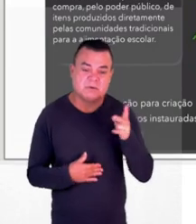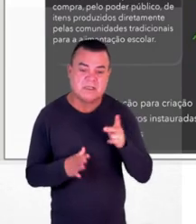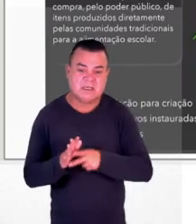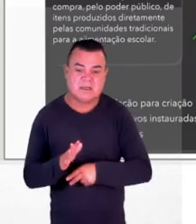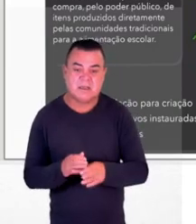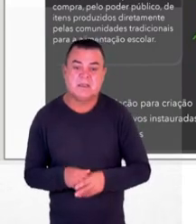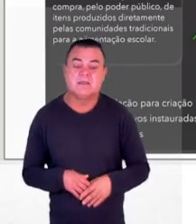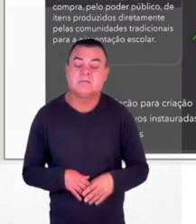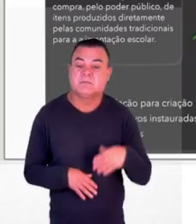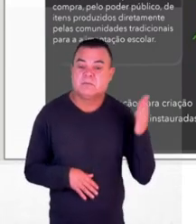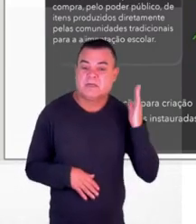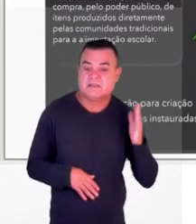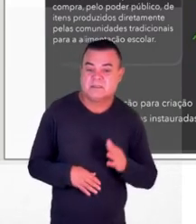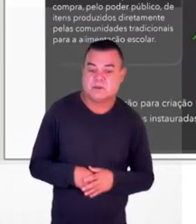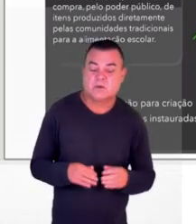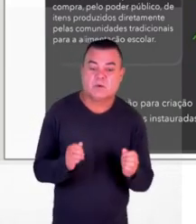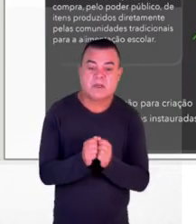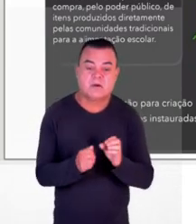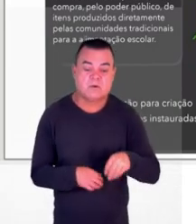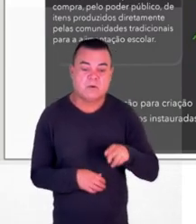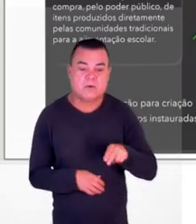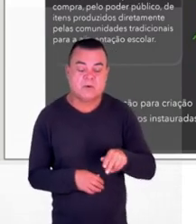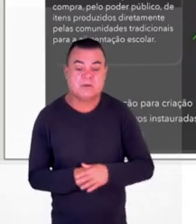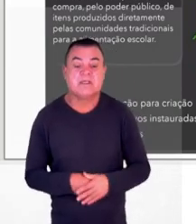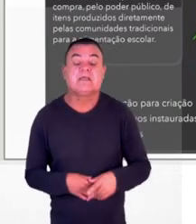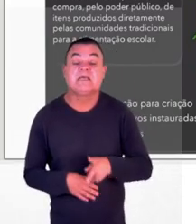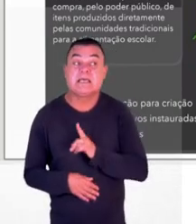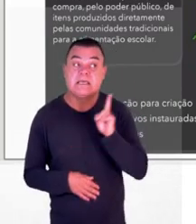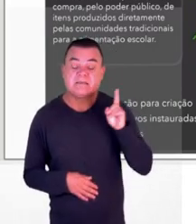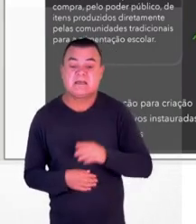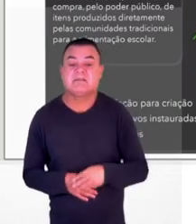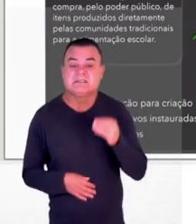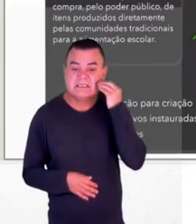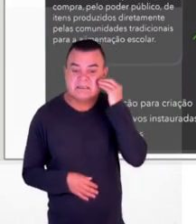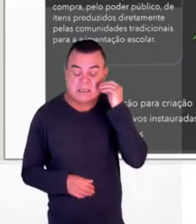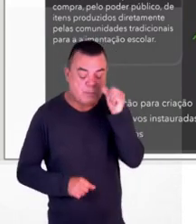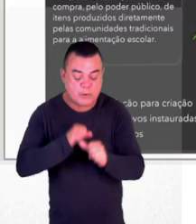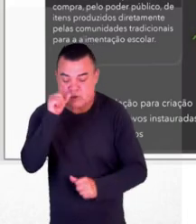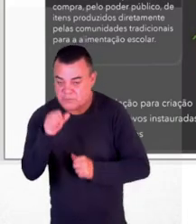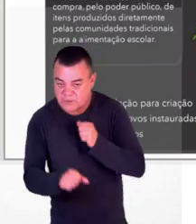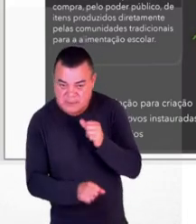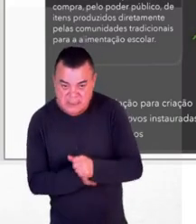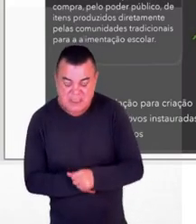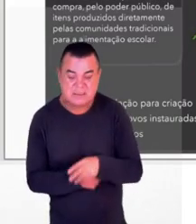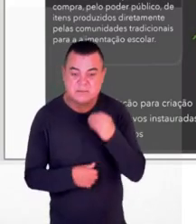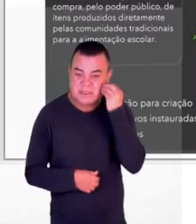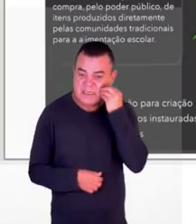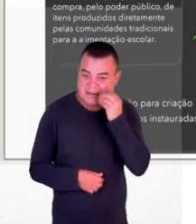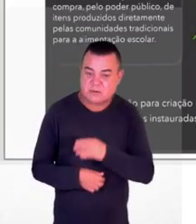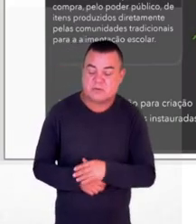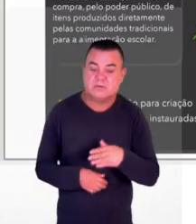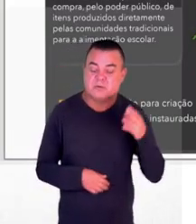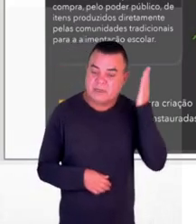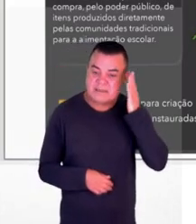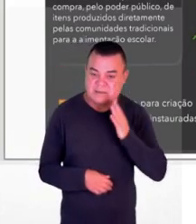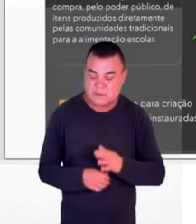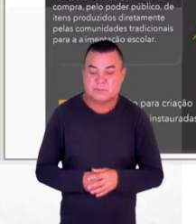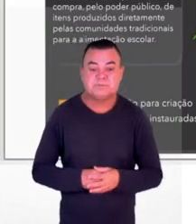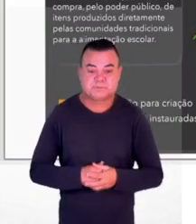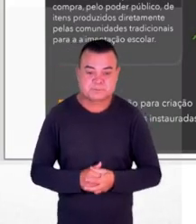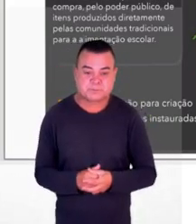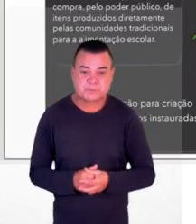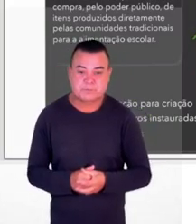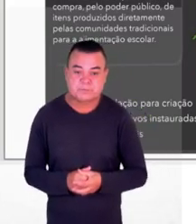estavam eh tentando multipar tá lá também essa experiência do Brasil da alimentação escolar né da Agricultura Familiar e da catrapo também da Catra